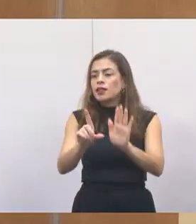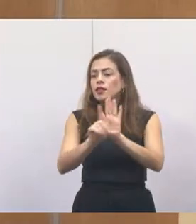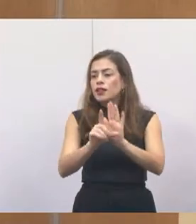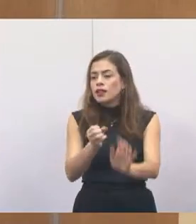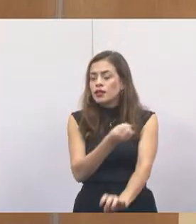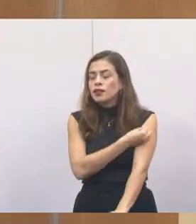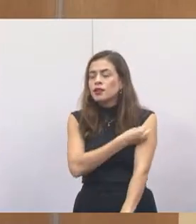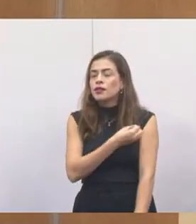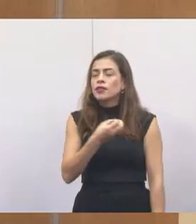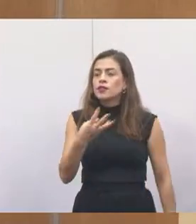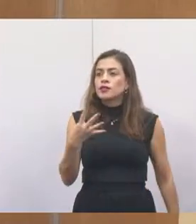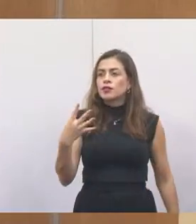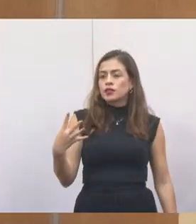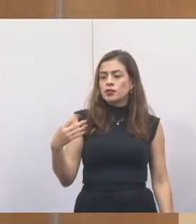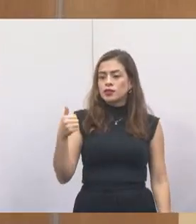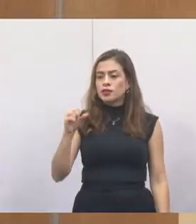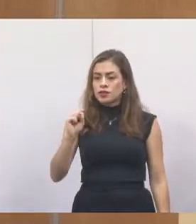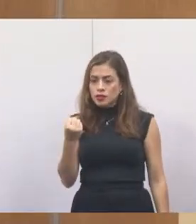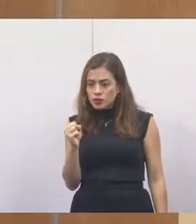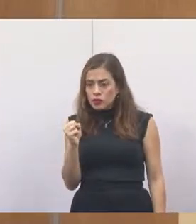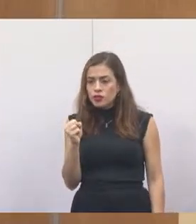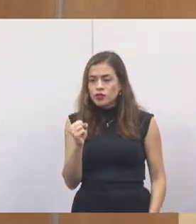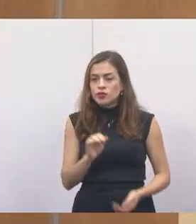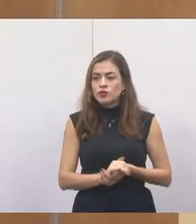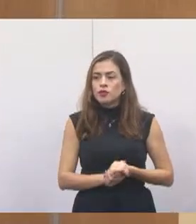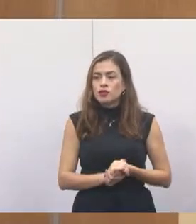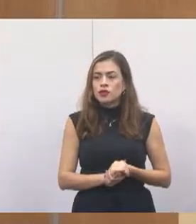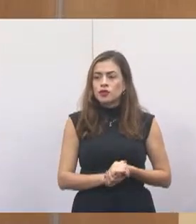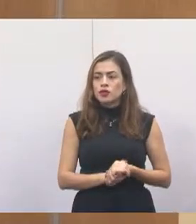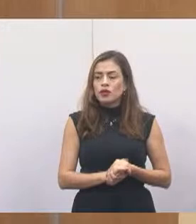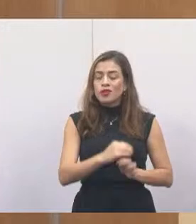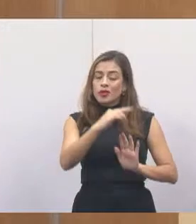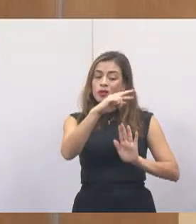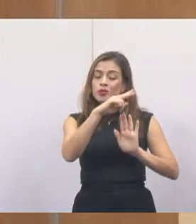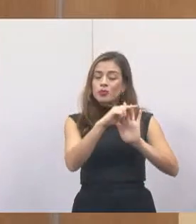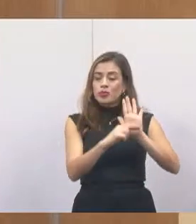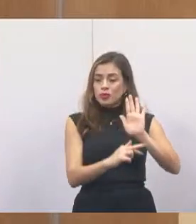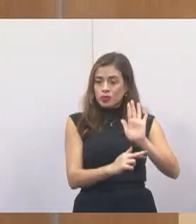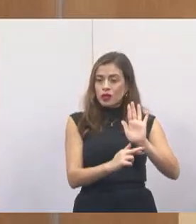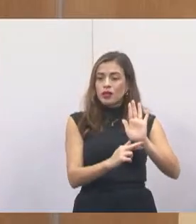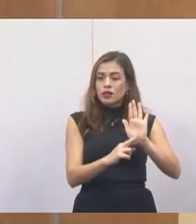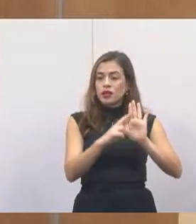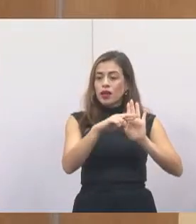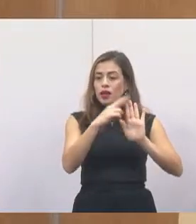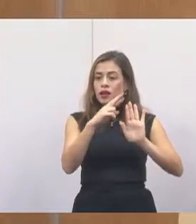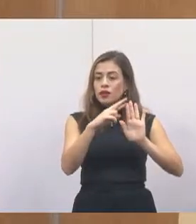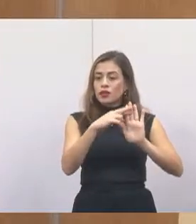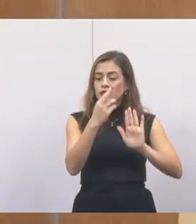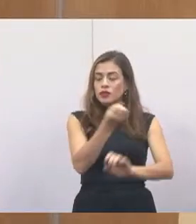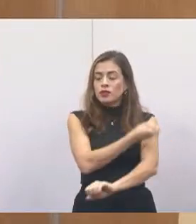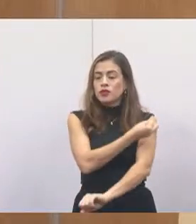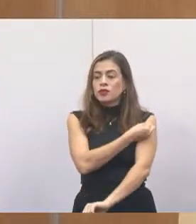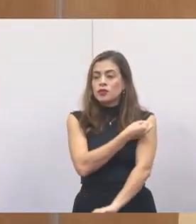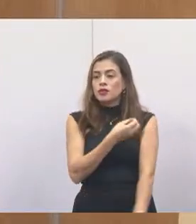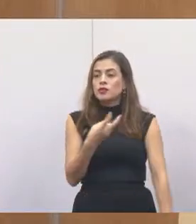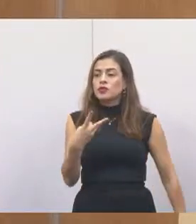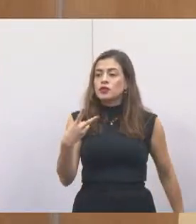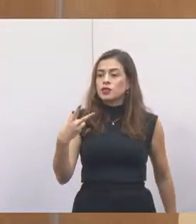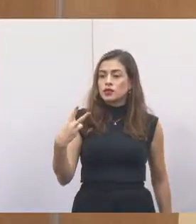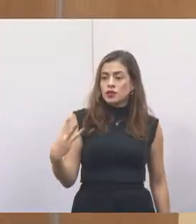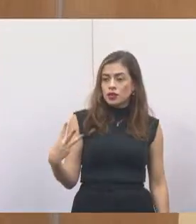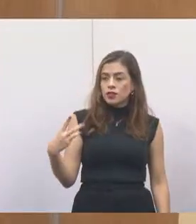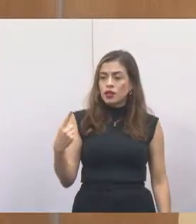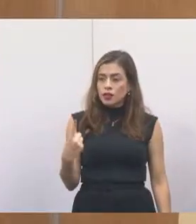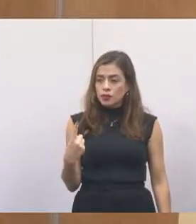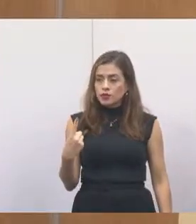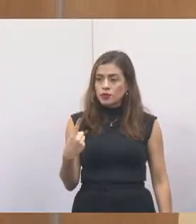4.418, de 27 de dezembro de 2000, de acordo com as diretrizes da Resolução de número 231,